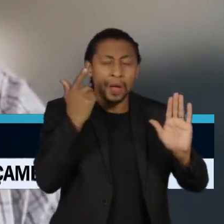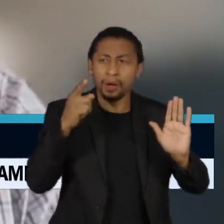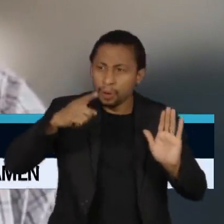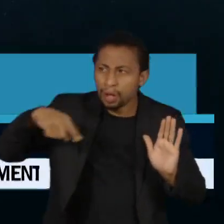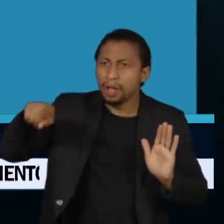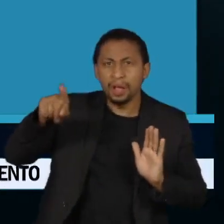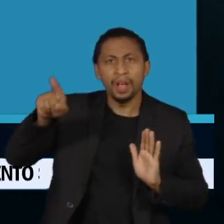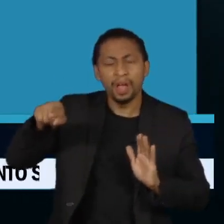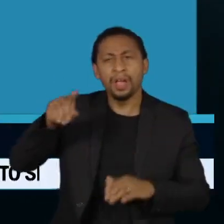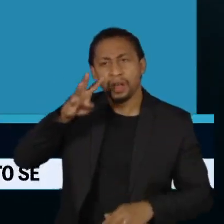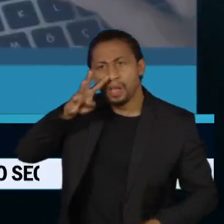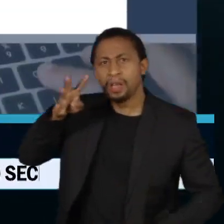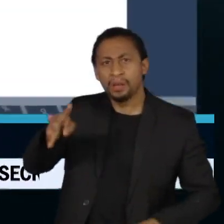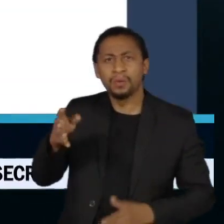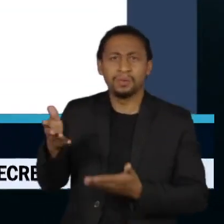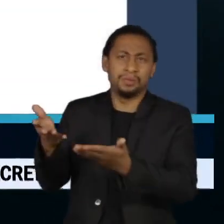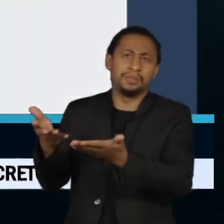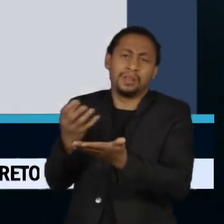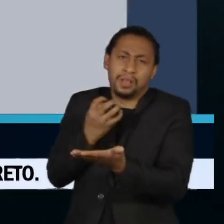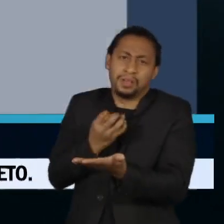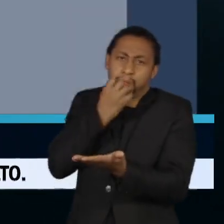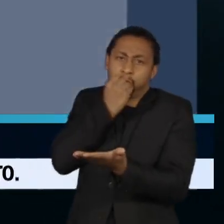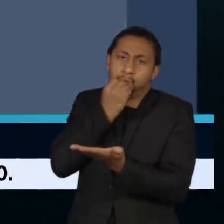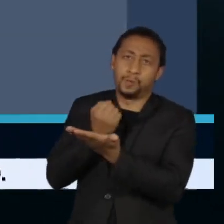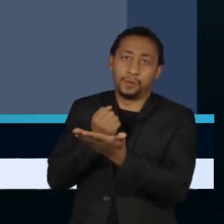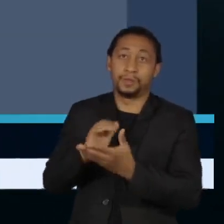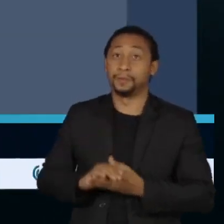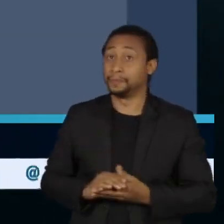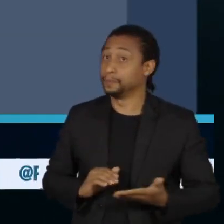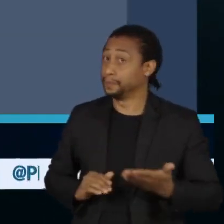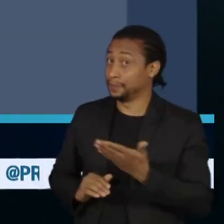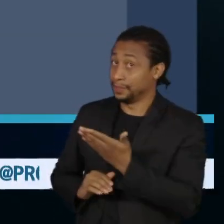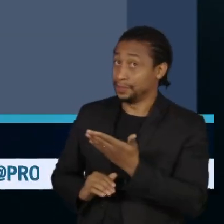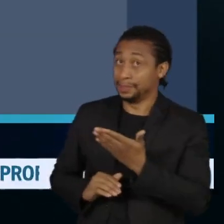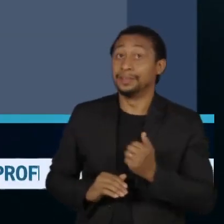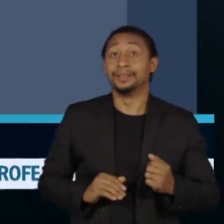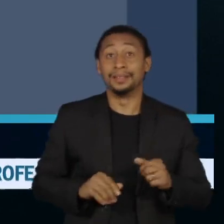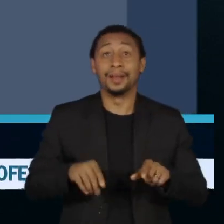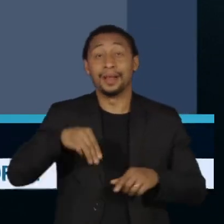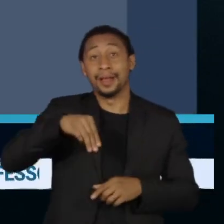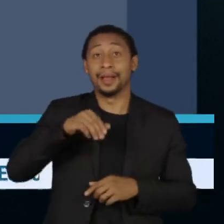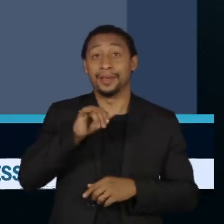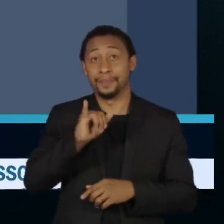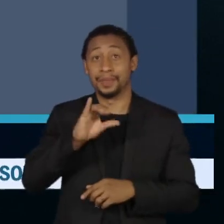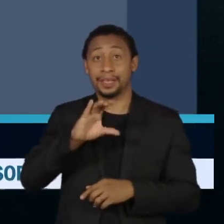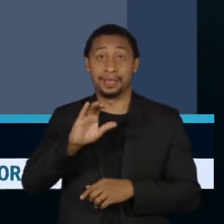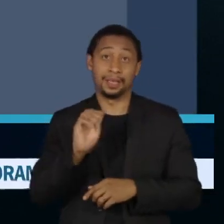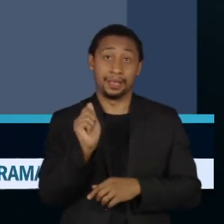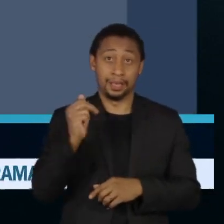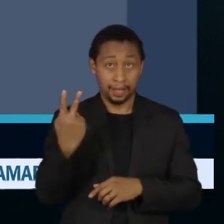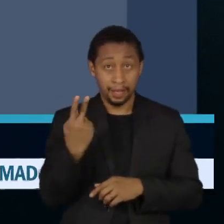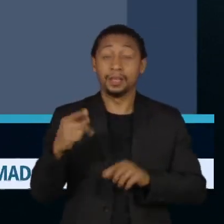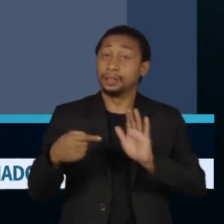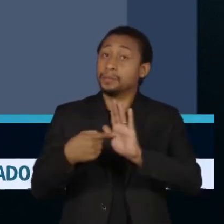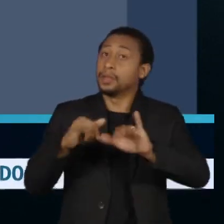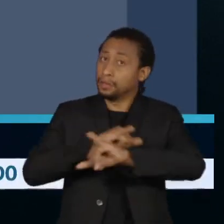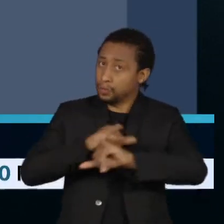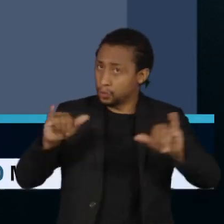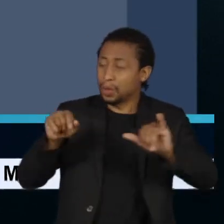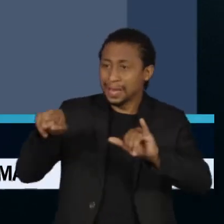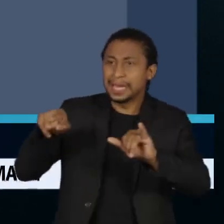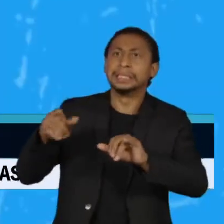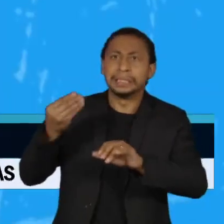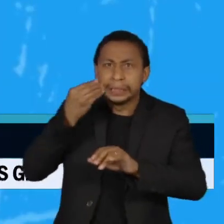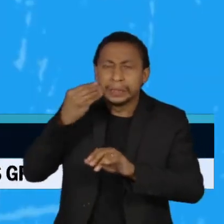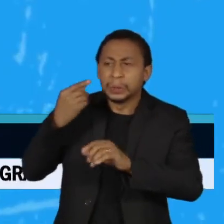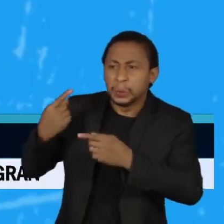censura Mike lido intercept também Suspenso da rede escreveu ela umas que está Mirando no